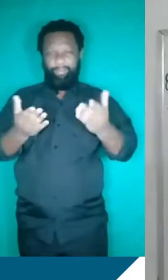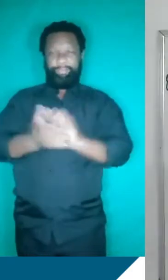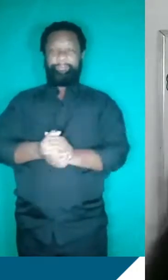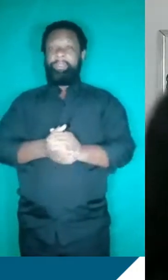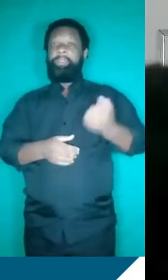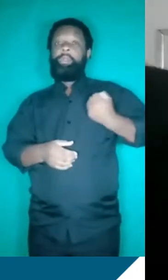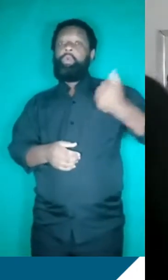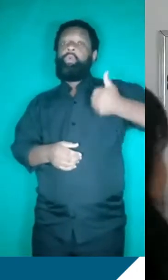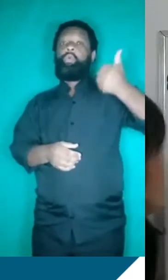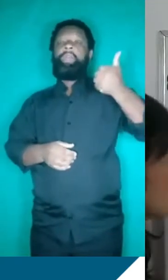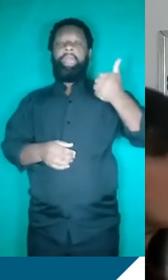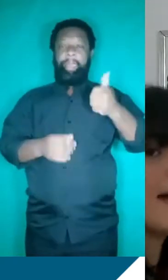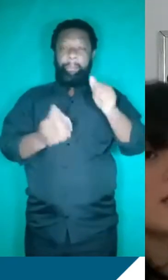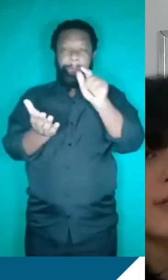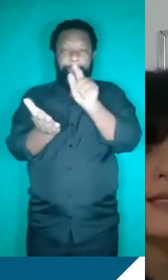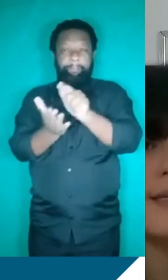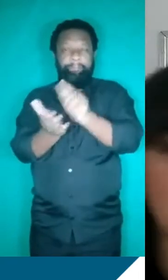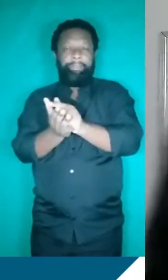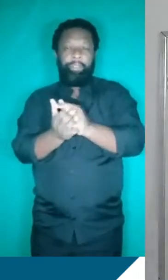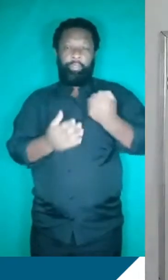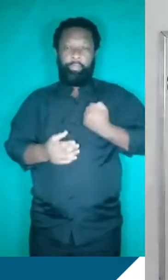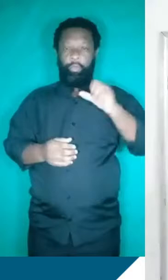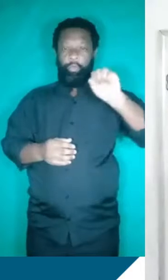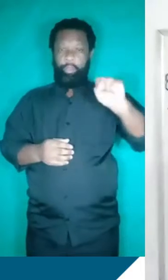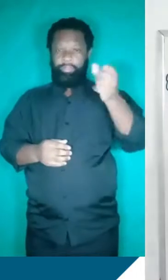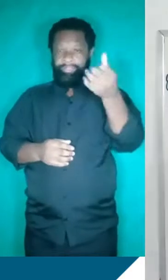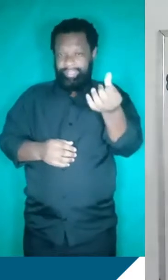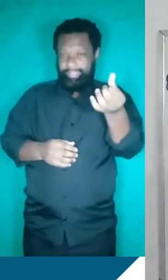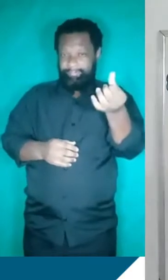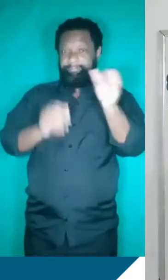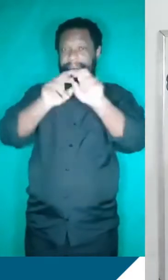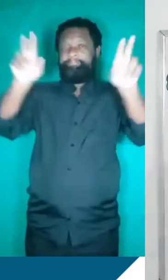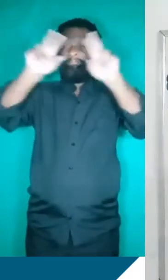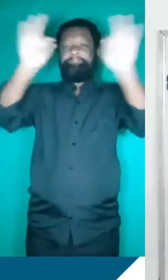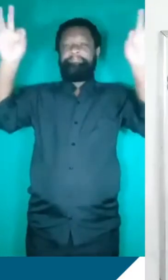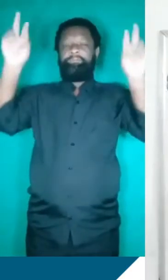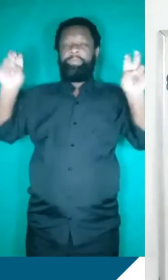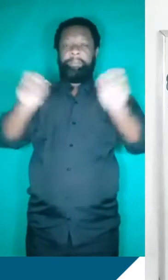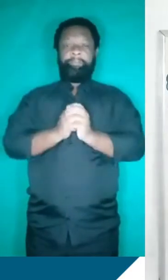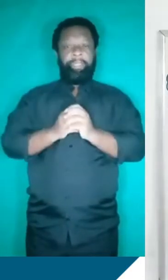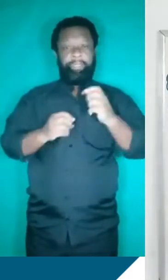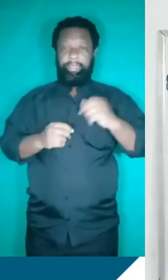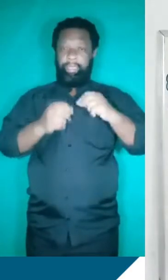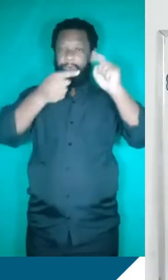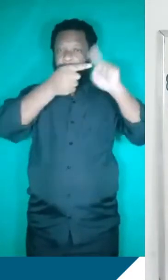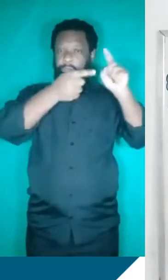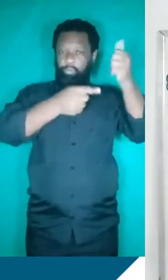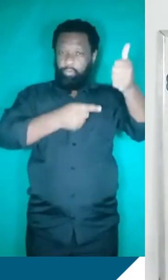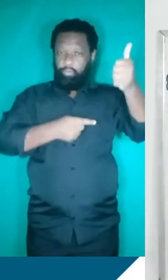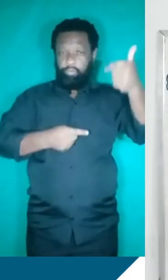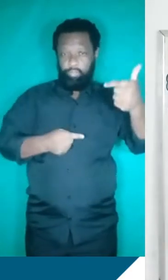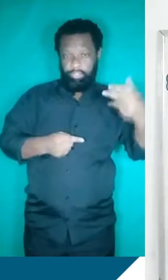Bom, o primeiro exercício é o exemplo 7 da página 86 da apostila e o enunciado diz o seguinte: com relação aos compostos 1, 2